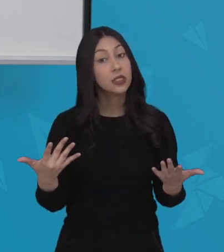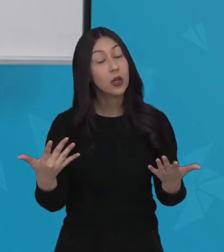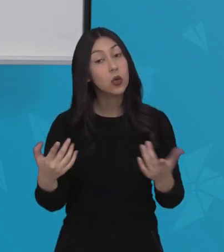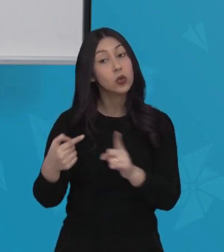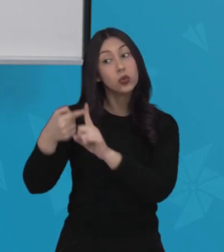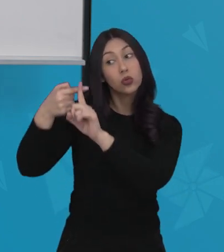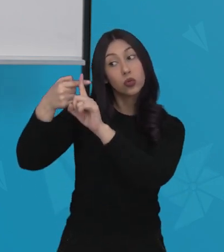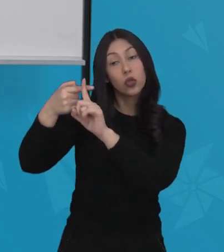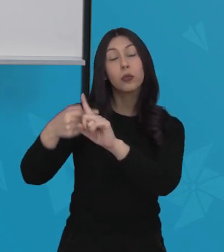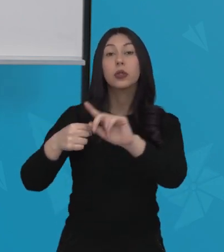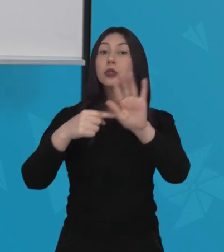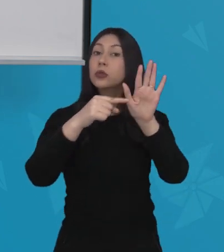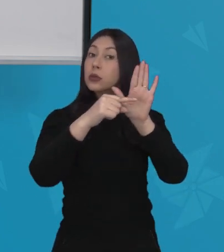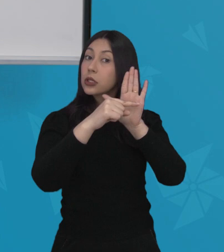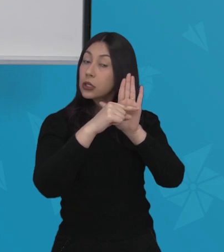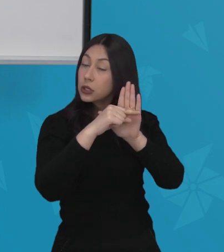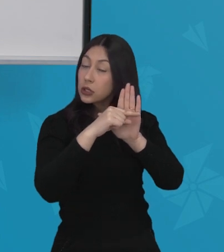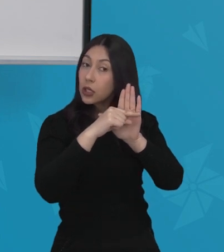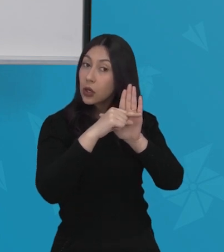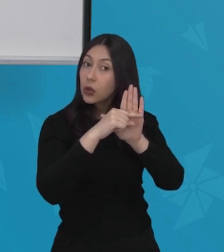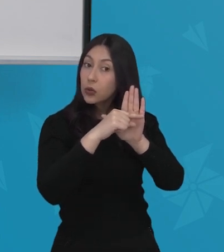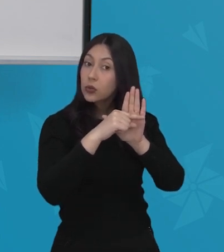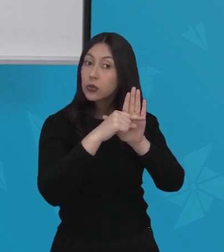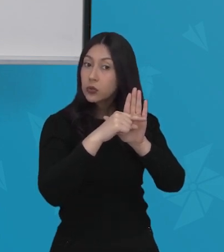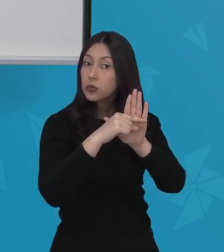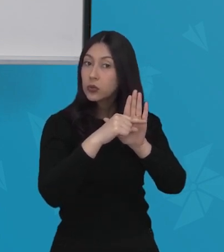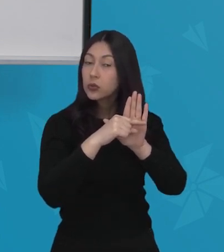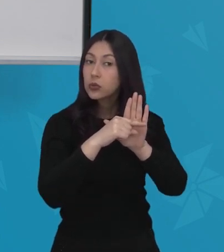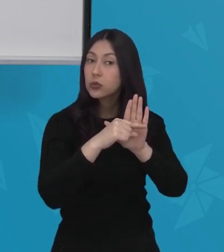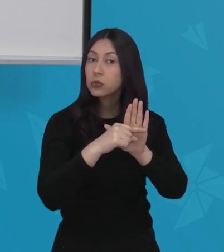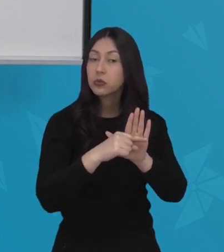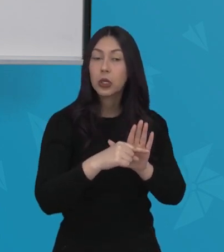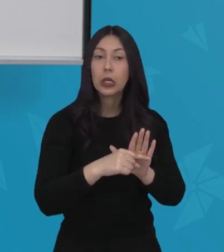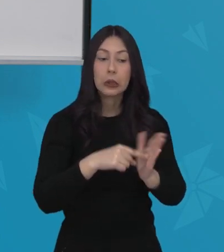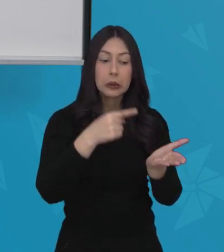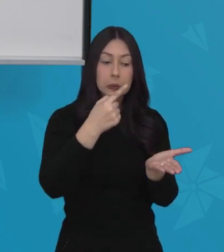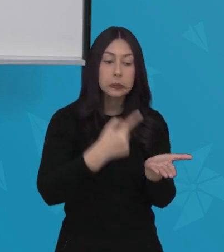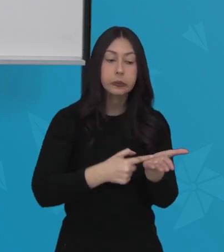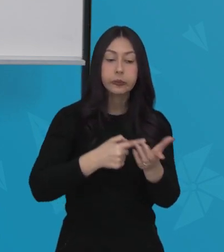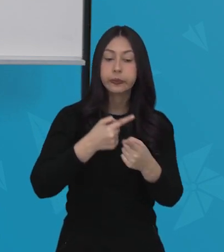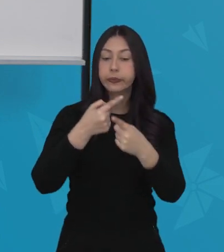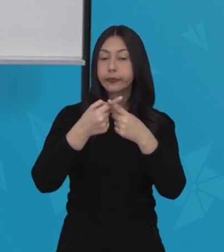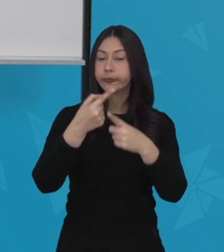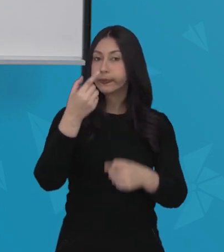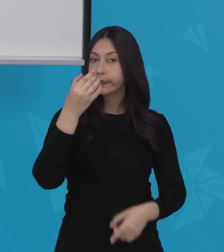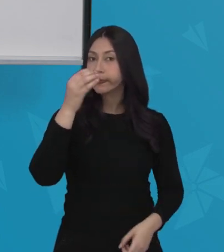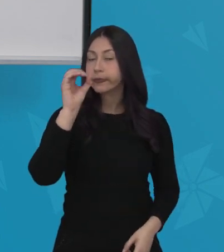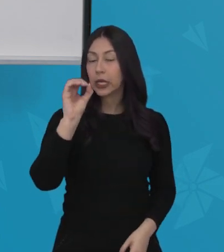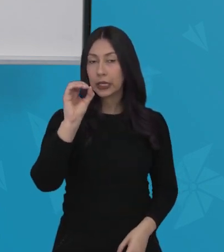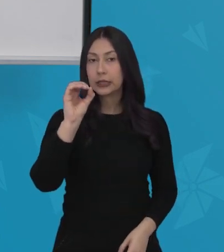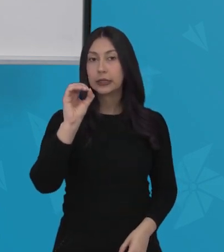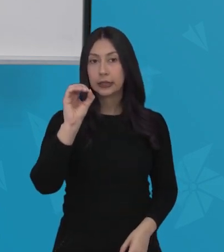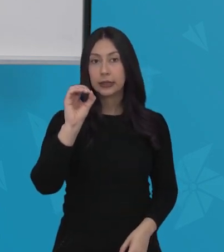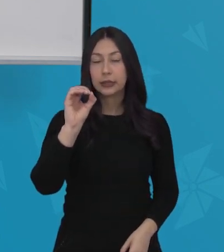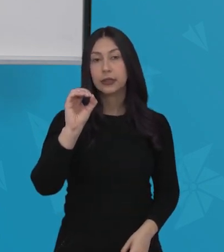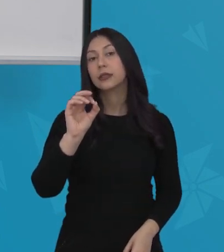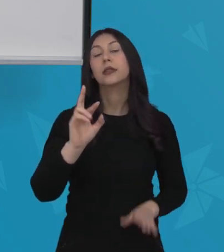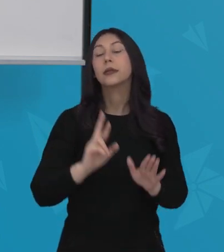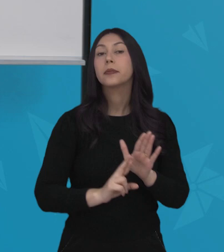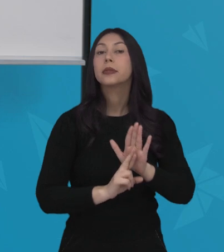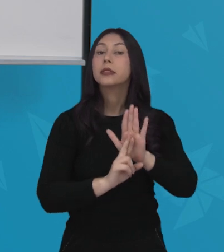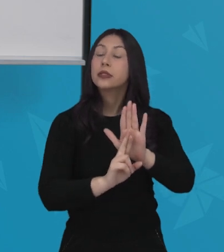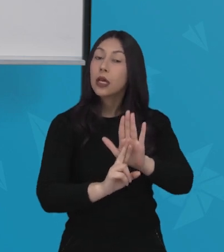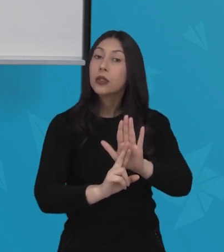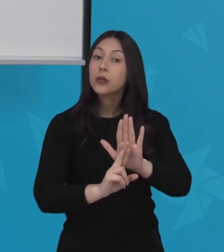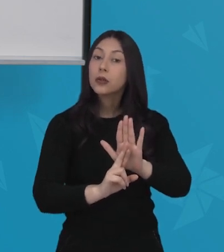fazer somas e subtrações de potência, de números que estão representados em notação científica, ou seja, que estão representados por uma potência